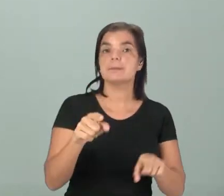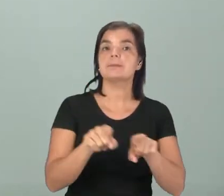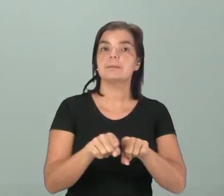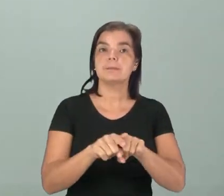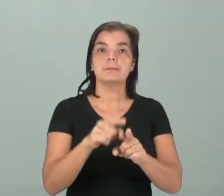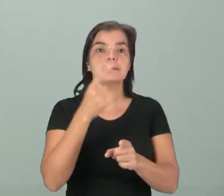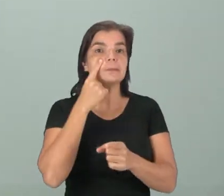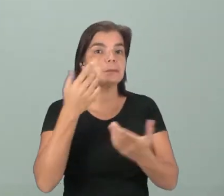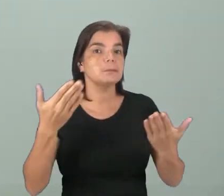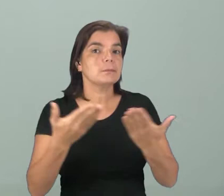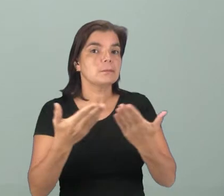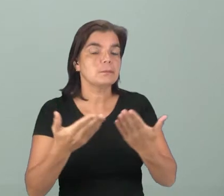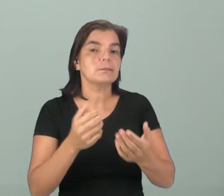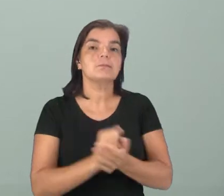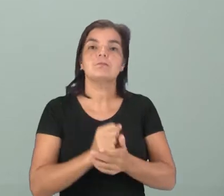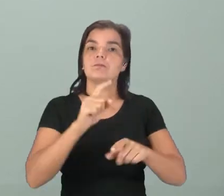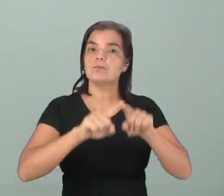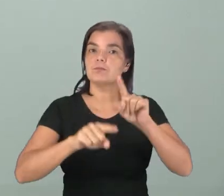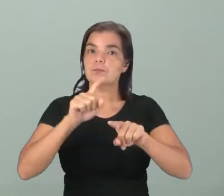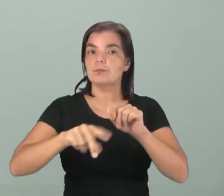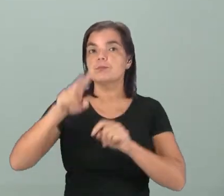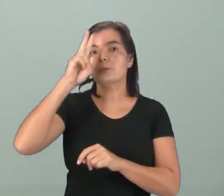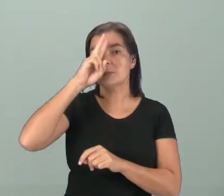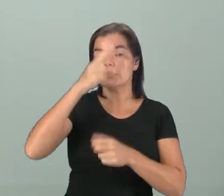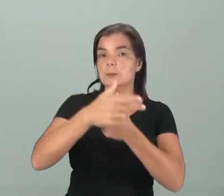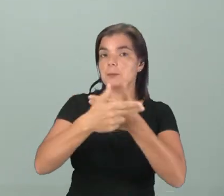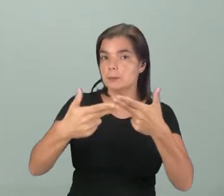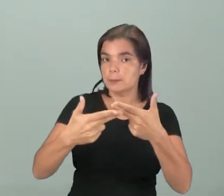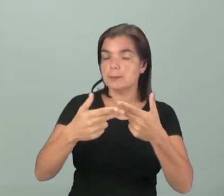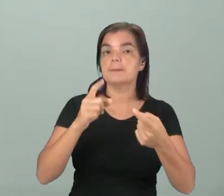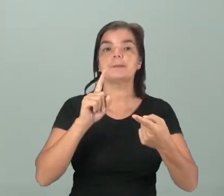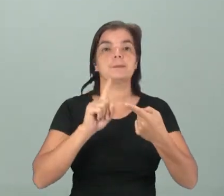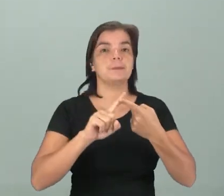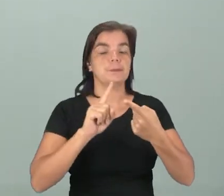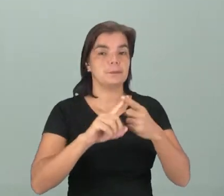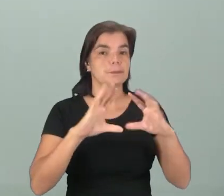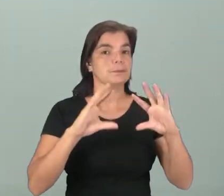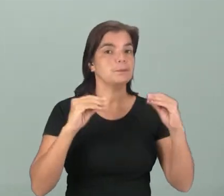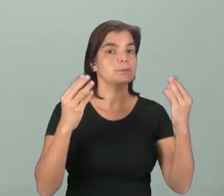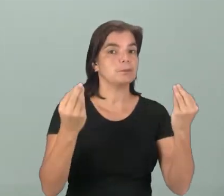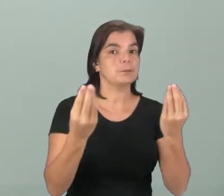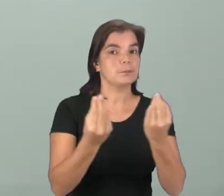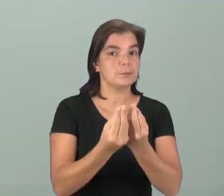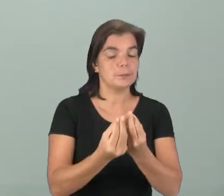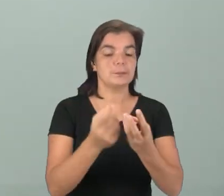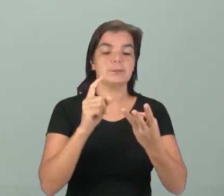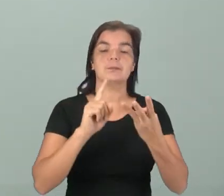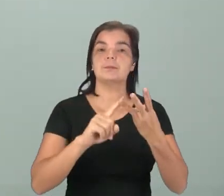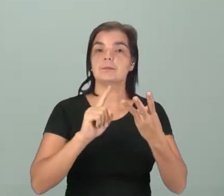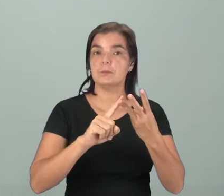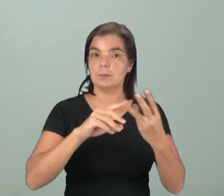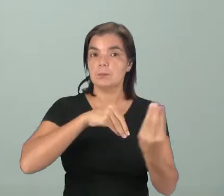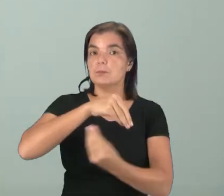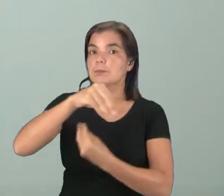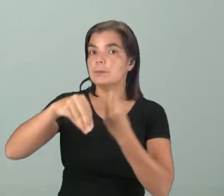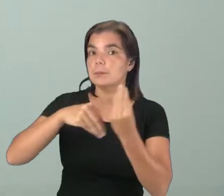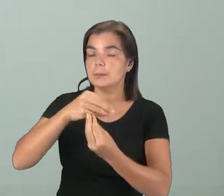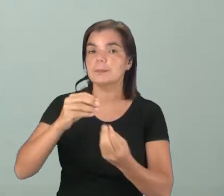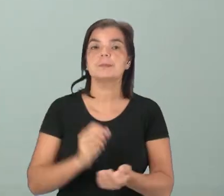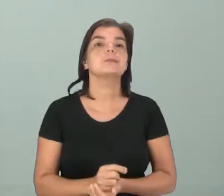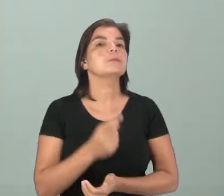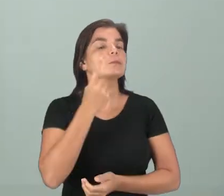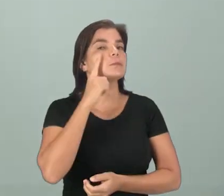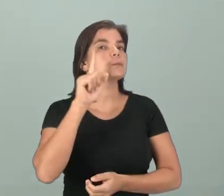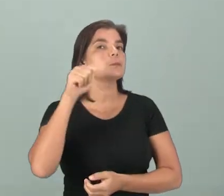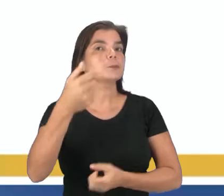viu agora a definição de matéria. Lembra que eu falei a primeira coisa seria matéria, depois nós veríamos sobre substâncias e sobre misturas. Vamos